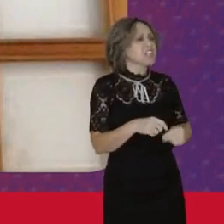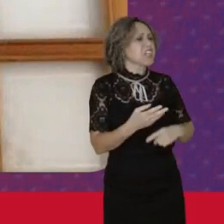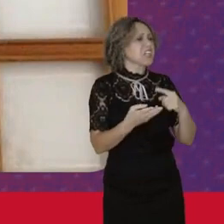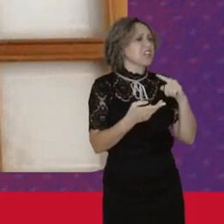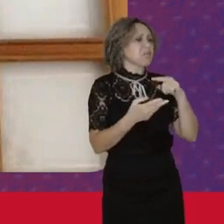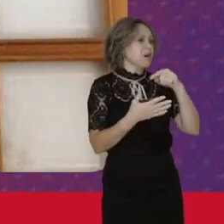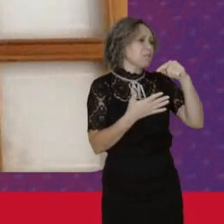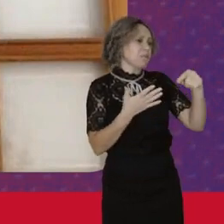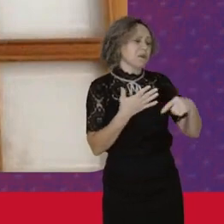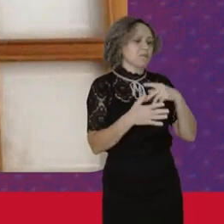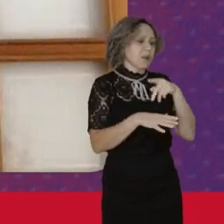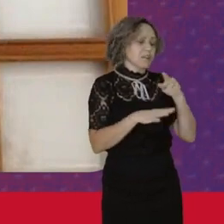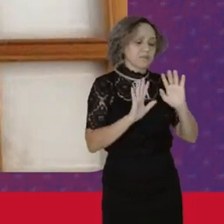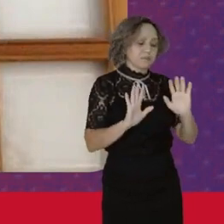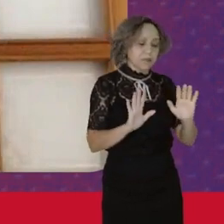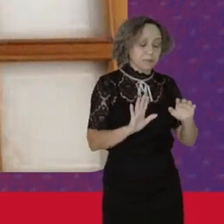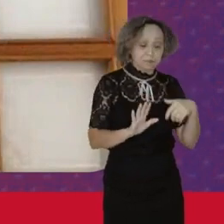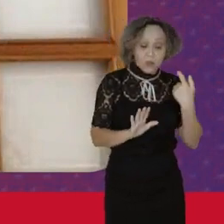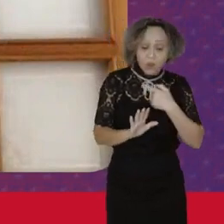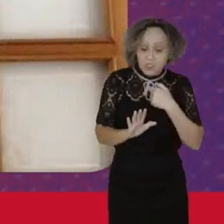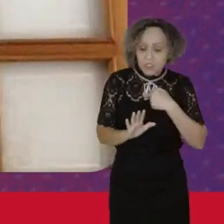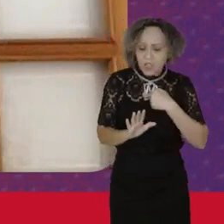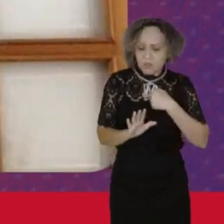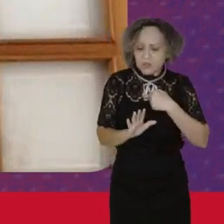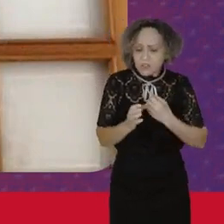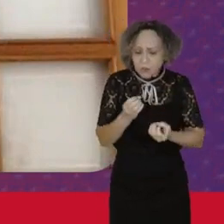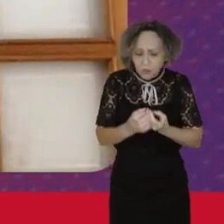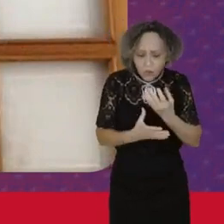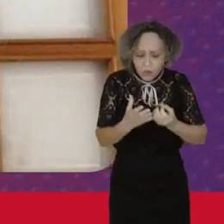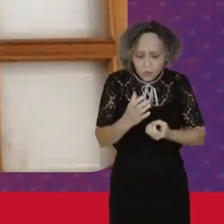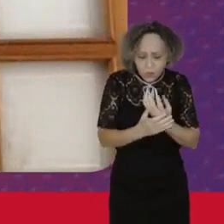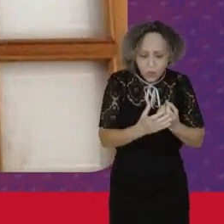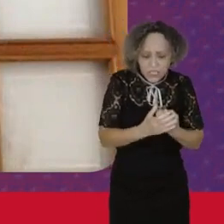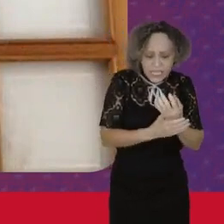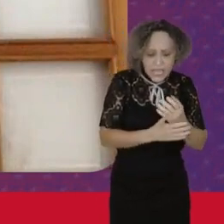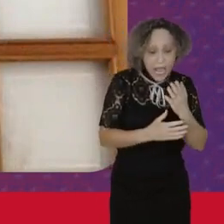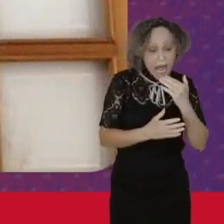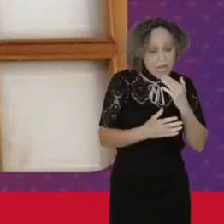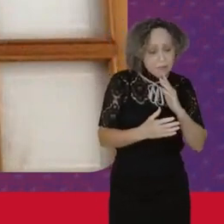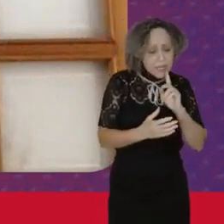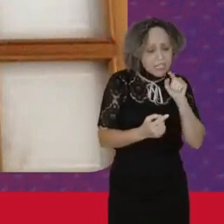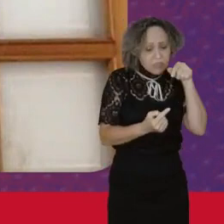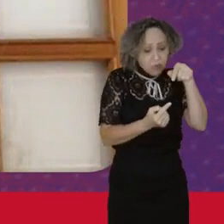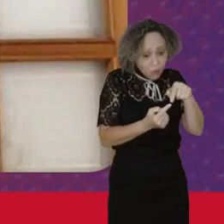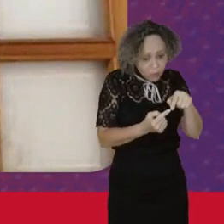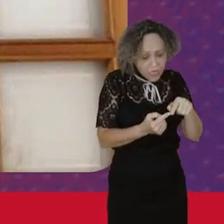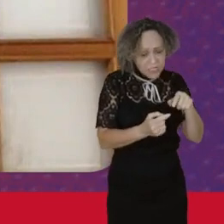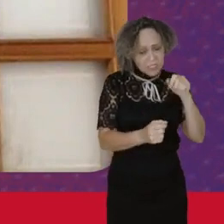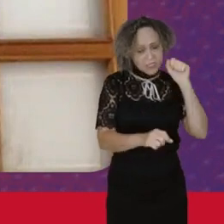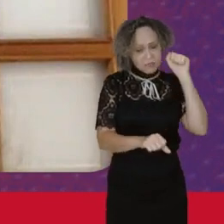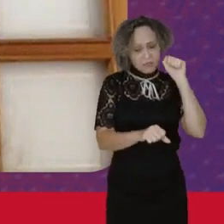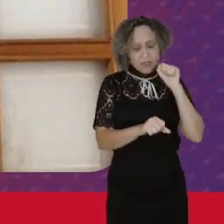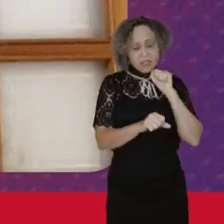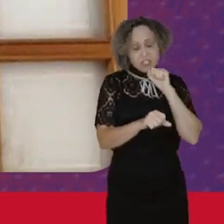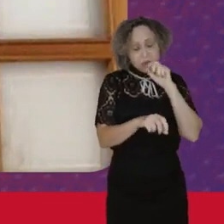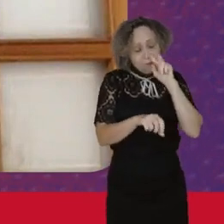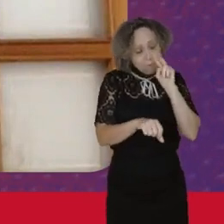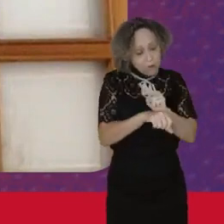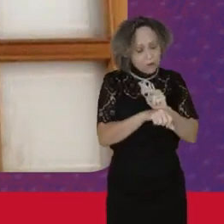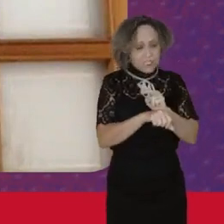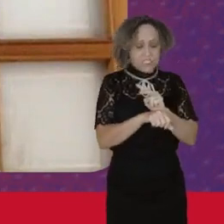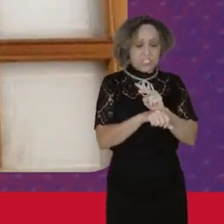preocupação é a produção de alimentos com a preservação da sociobiodiversidade, e aqui eu queria dar muito destaque à questão da água, né,